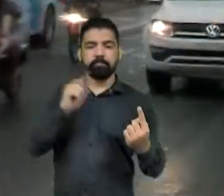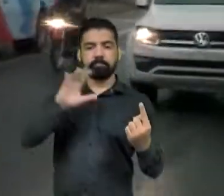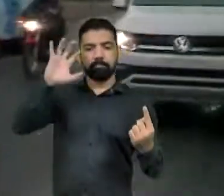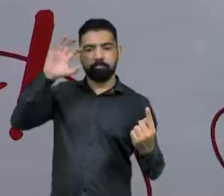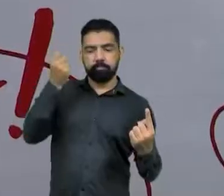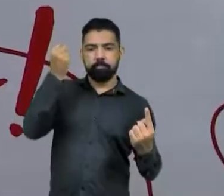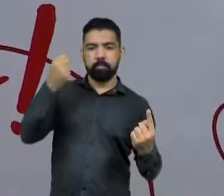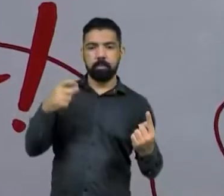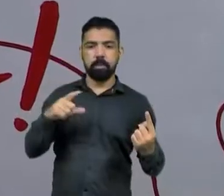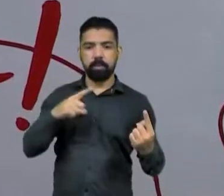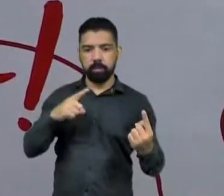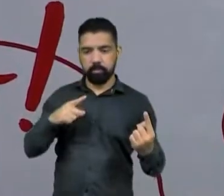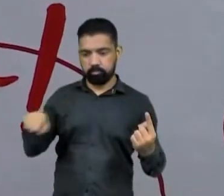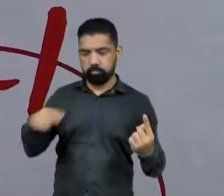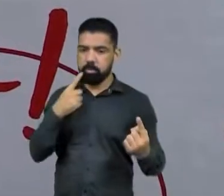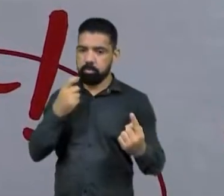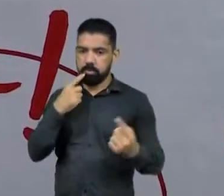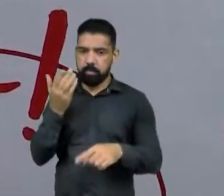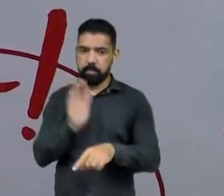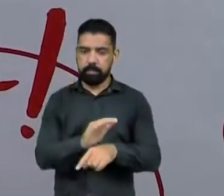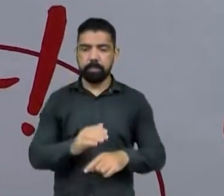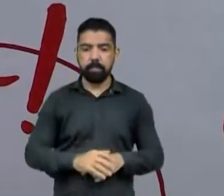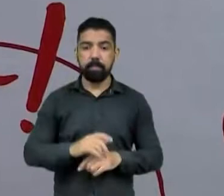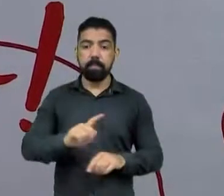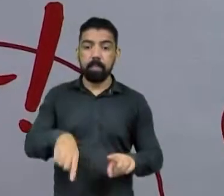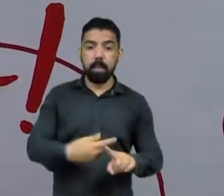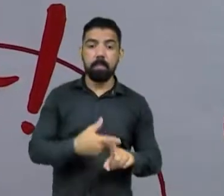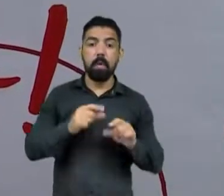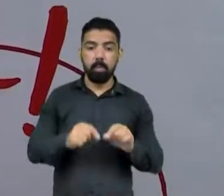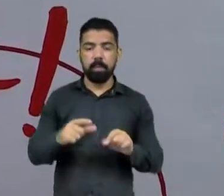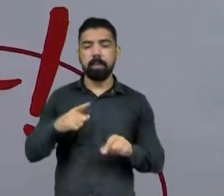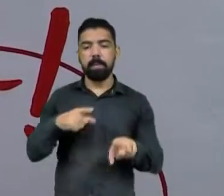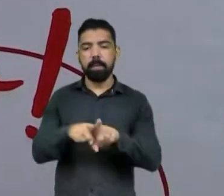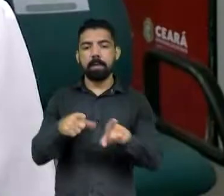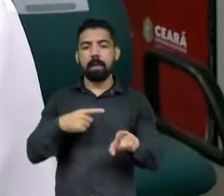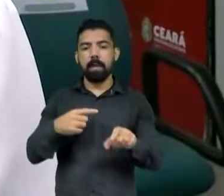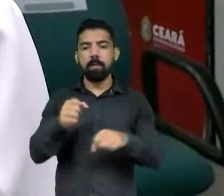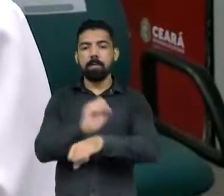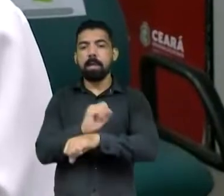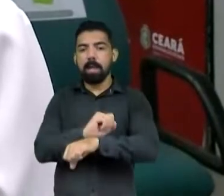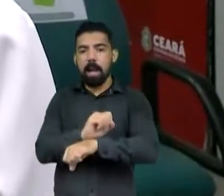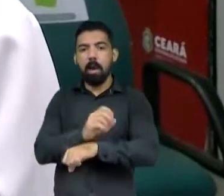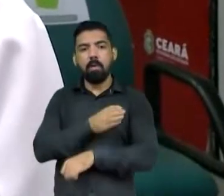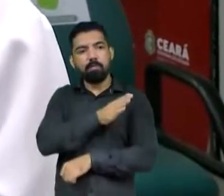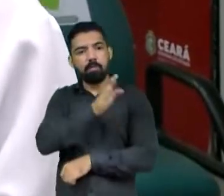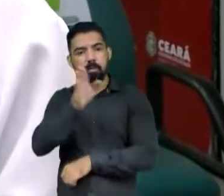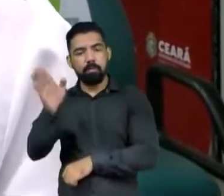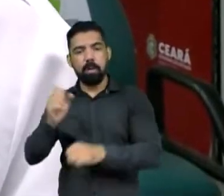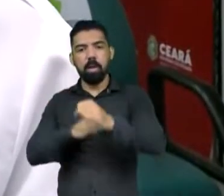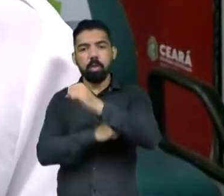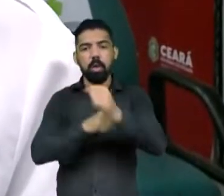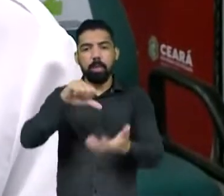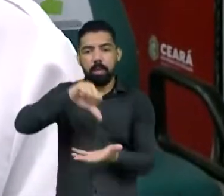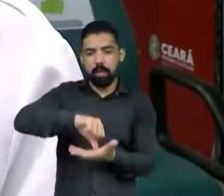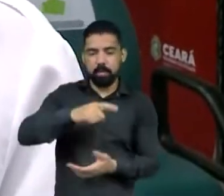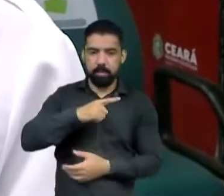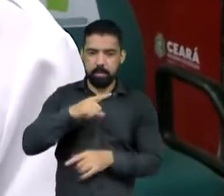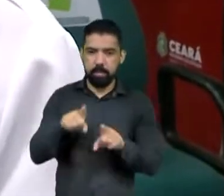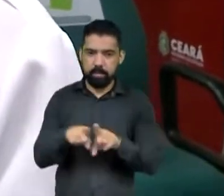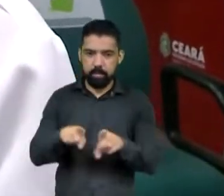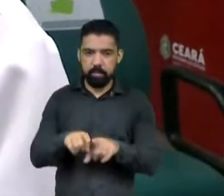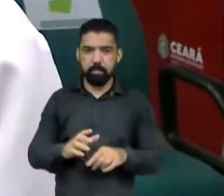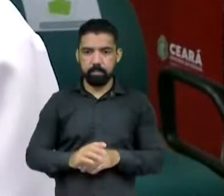de coleta, uma unidade rotativa é montada nos shoppings da capital. A partir do dia 14 de abril, nós estaremos com uma